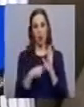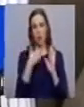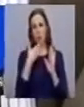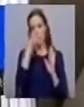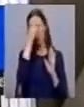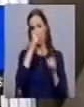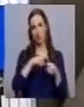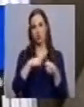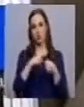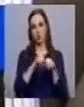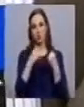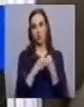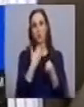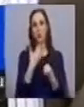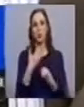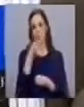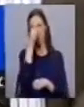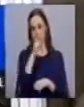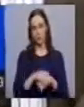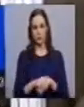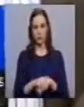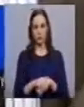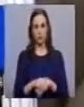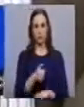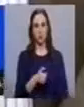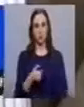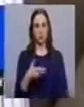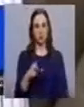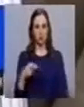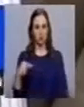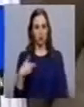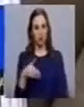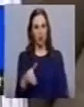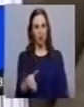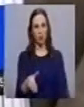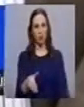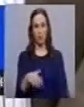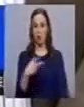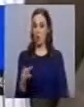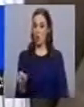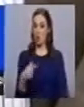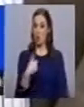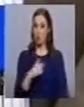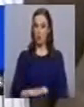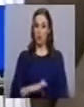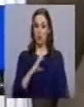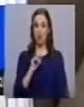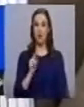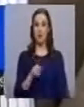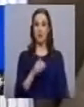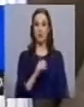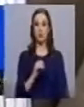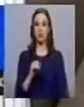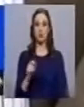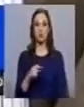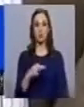parceiros sociais. E assim está confiante, realmente, vão avançar os 557 euros? Não, o que nós estamos confiantes é que devem de avançar os 600 euros e